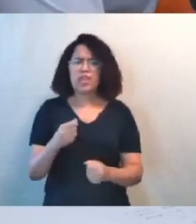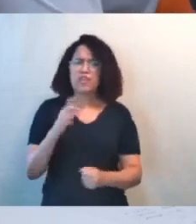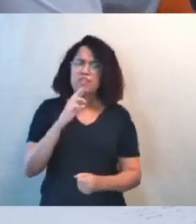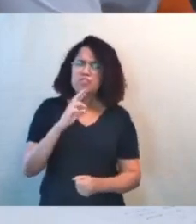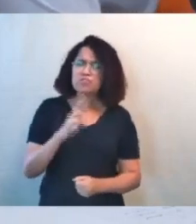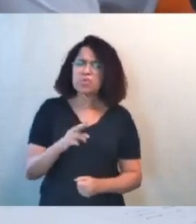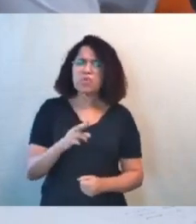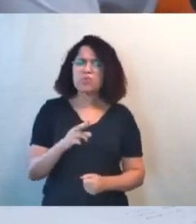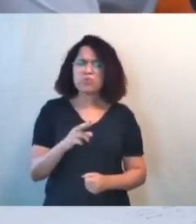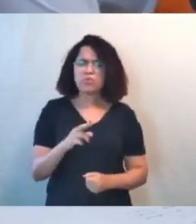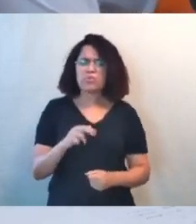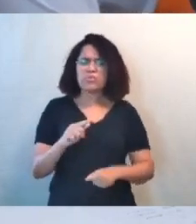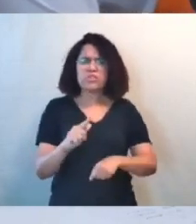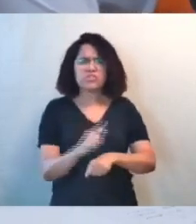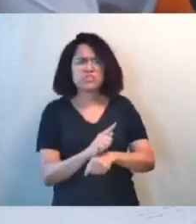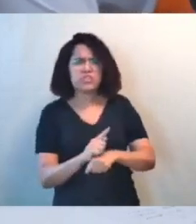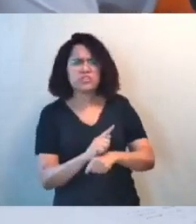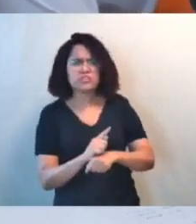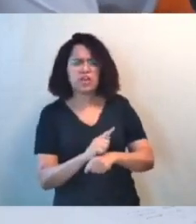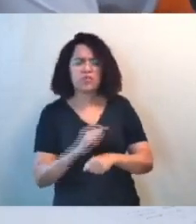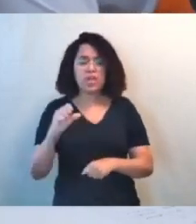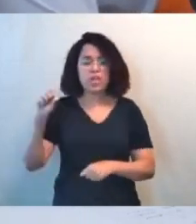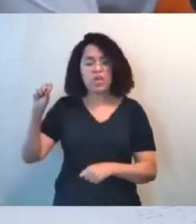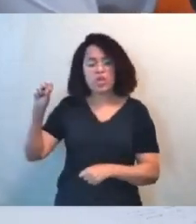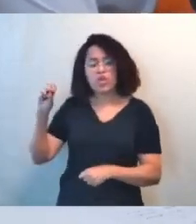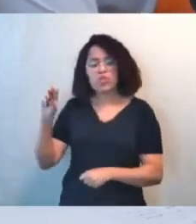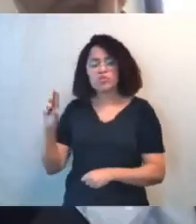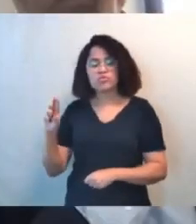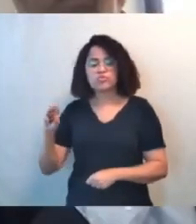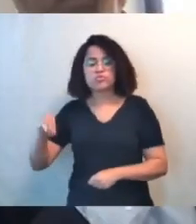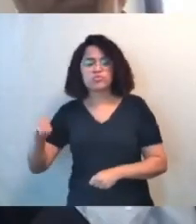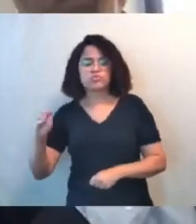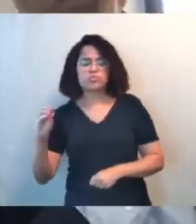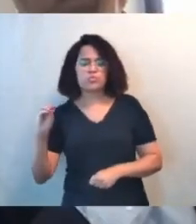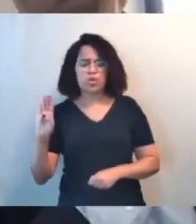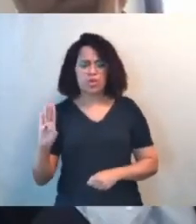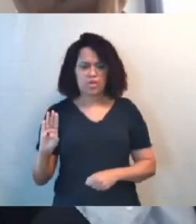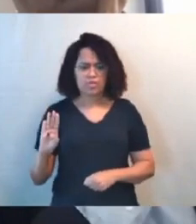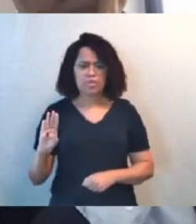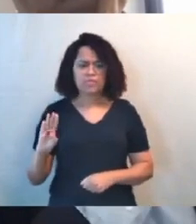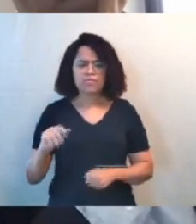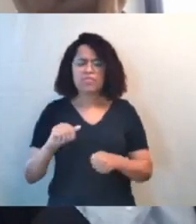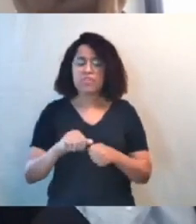Pois é, quantas reclamações? Não, pergunta, quantas reclamações estão sendo feitas? Tem feito uma pergunta